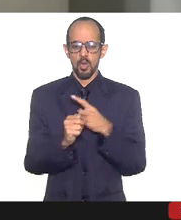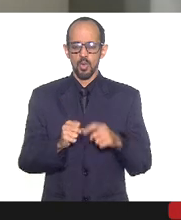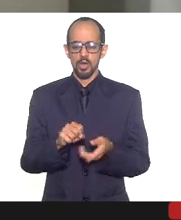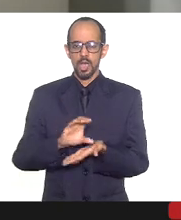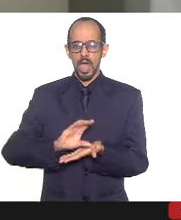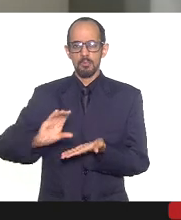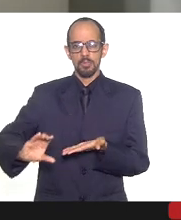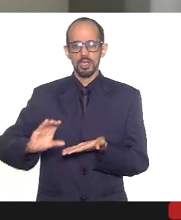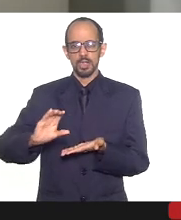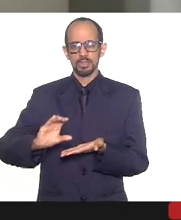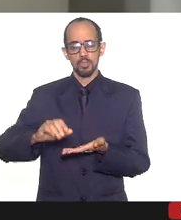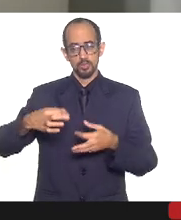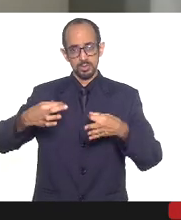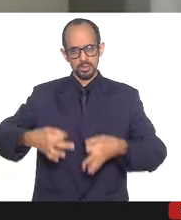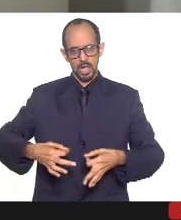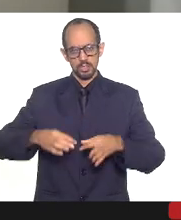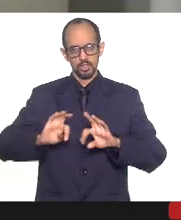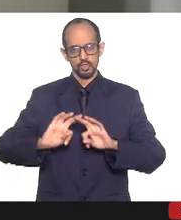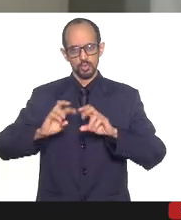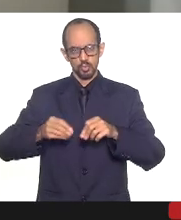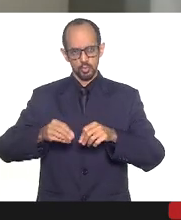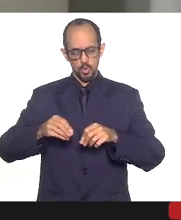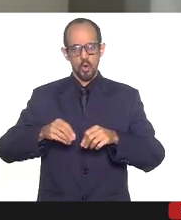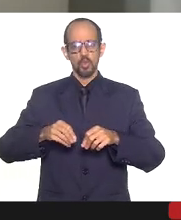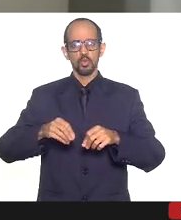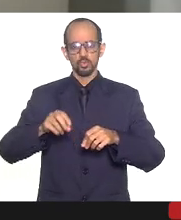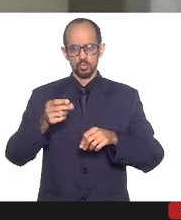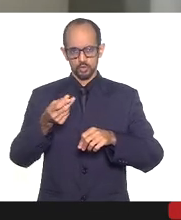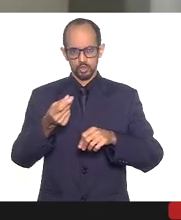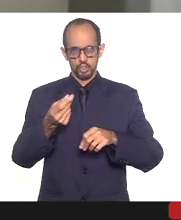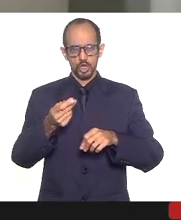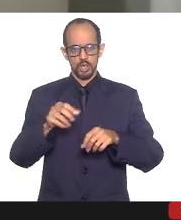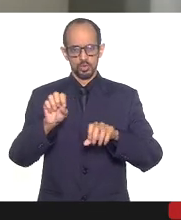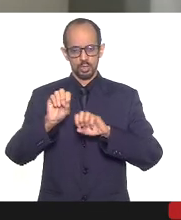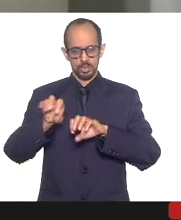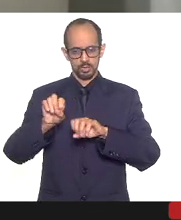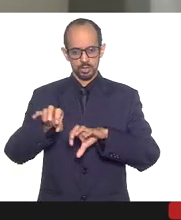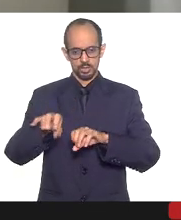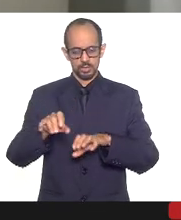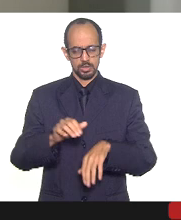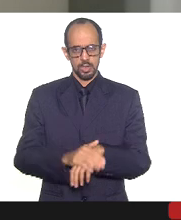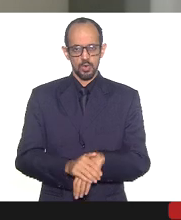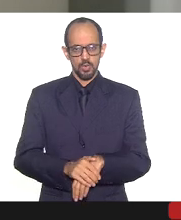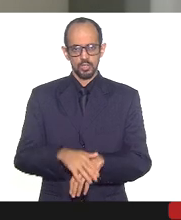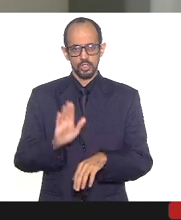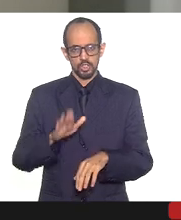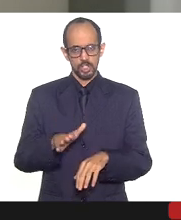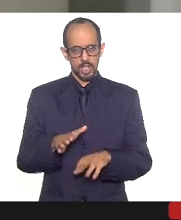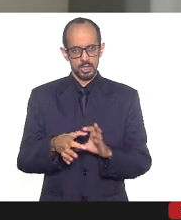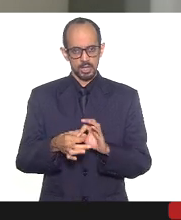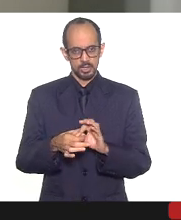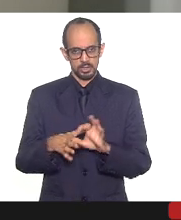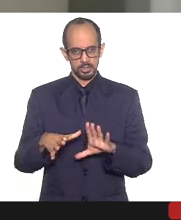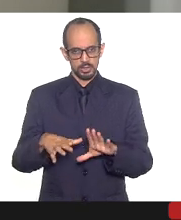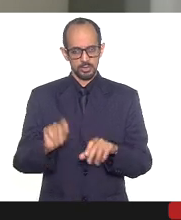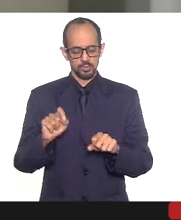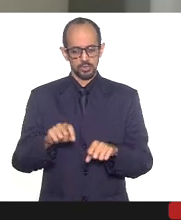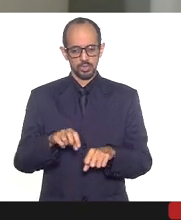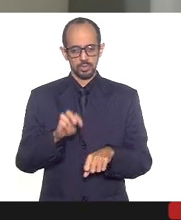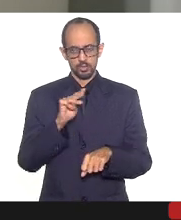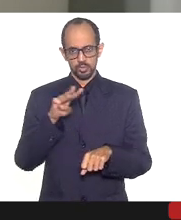recursos da educação. Então, já está disponível no nosso painel de transparência, deputado Rubens Bontempo,